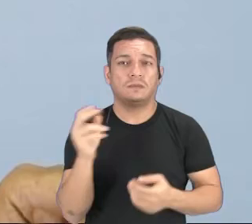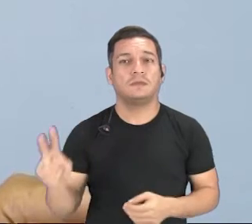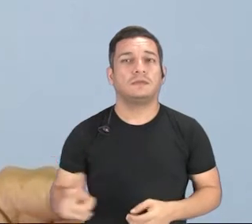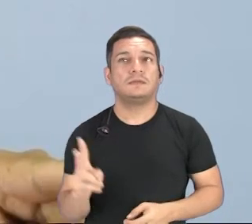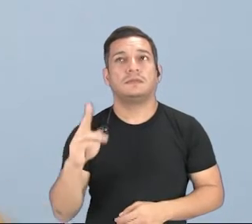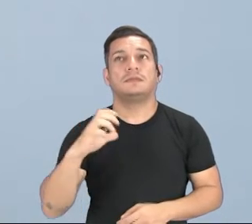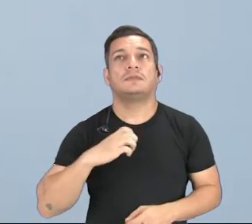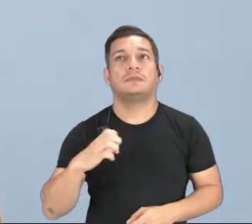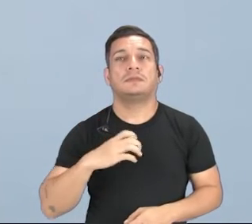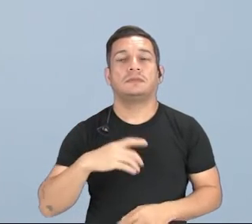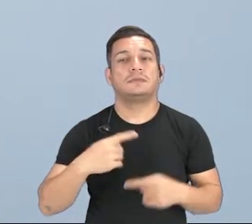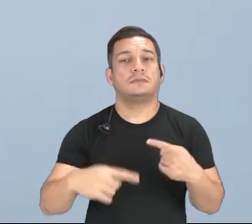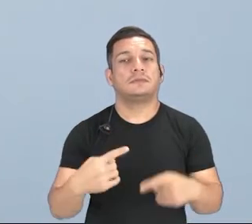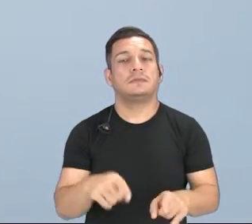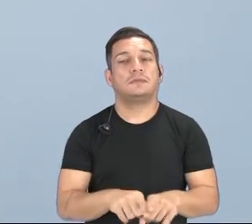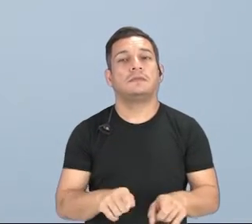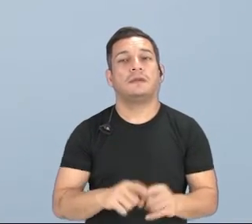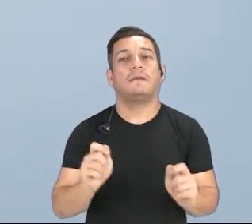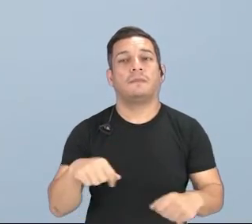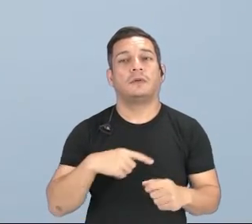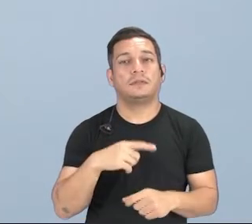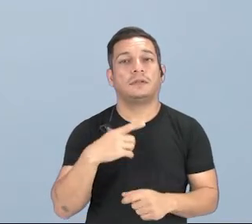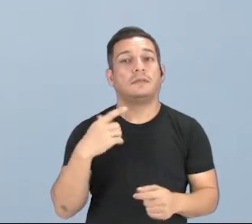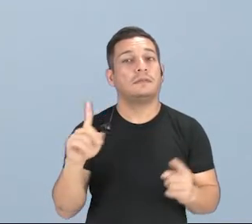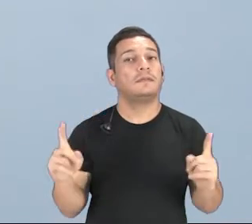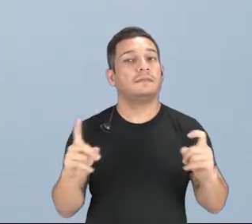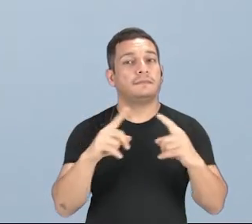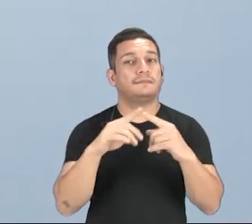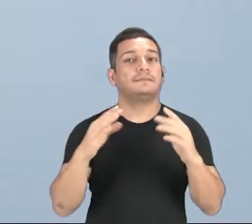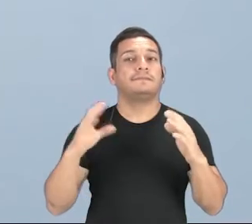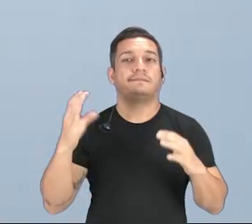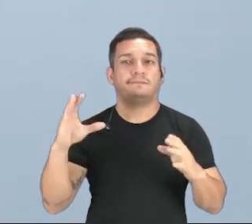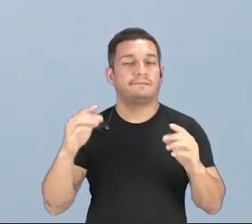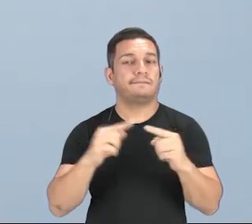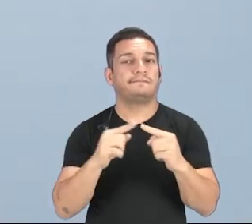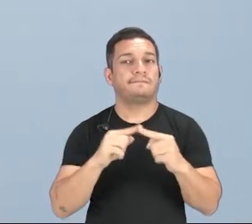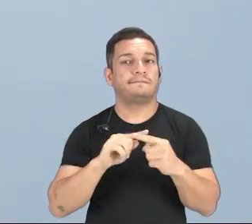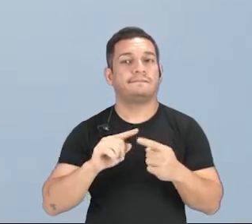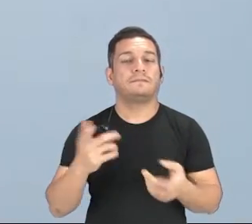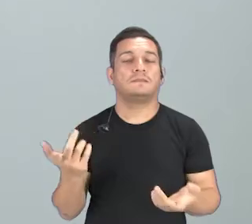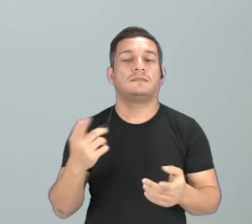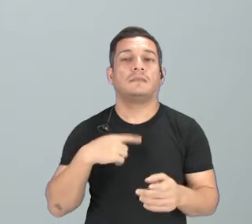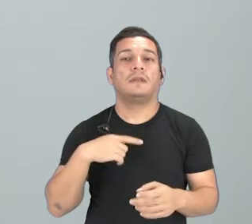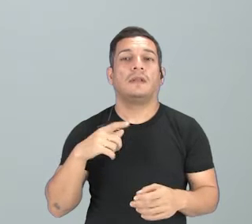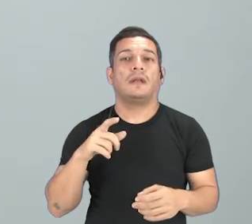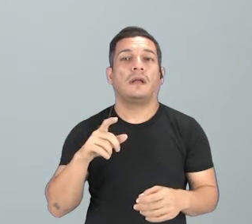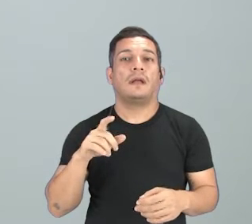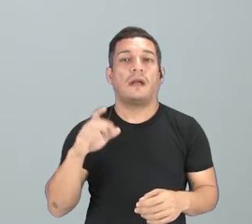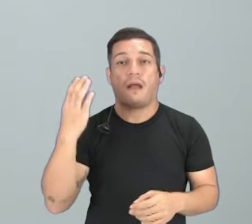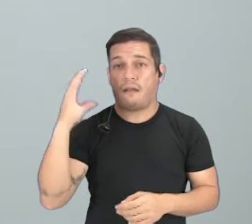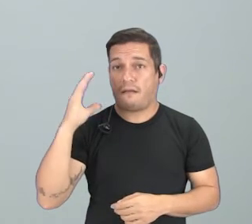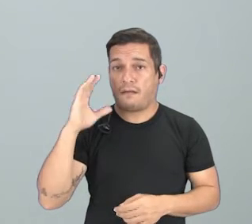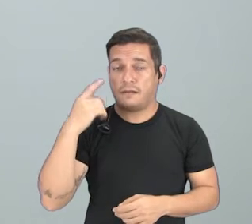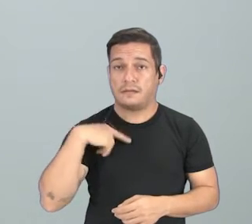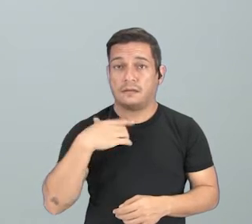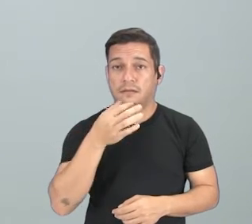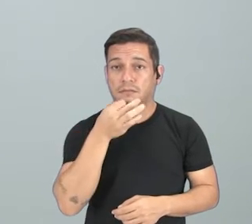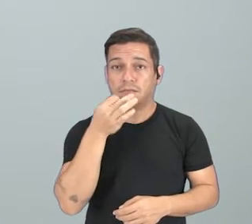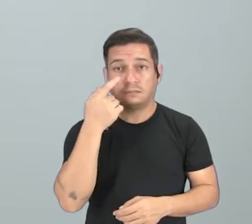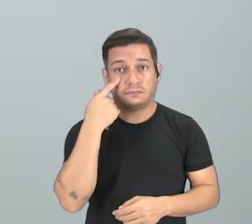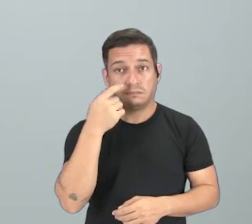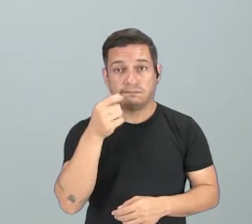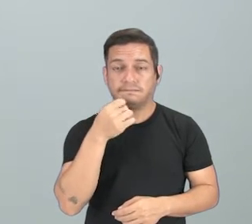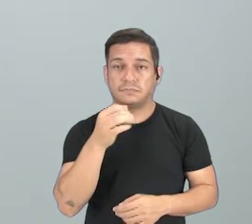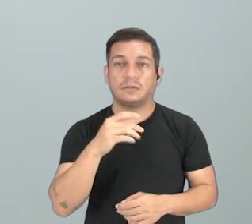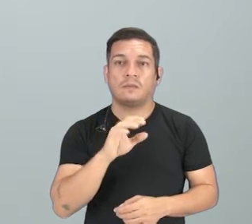valores éticos e políticos podem entrar na ciência. Então vejam bem, a ciência, nesse ponto de vista, ela